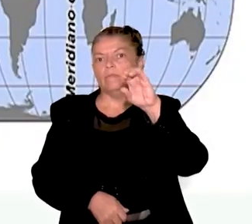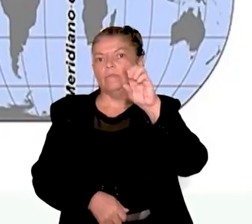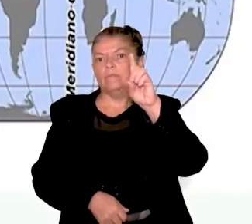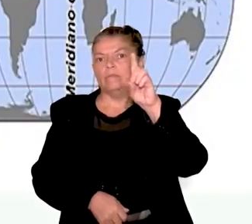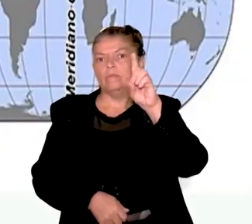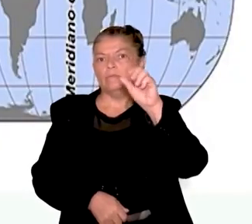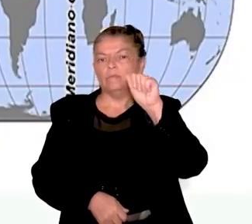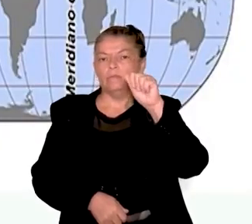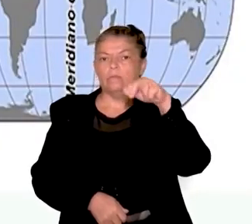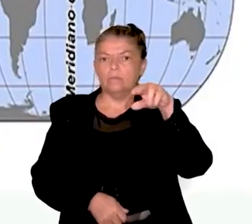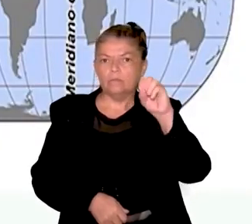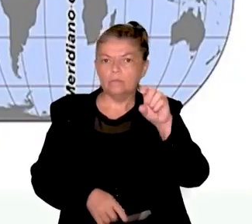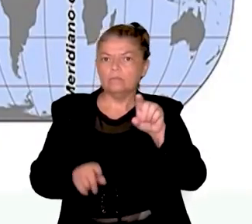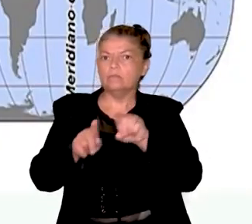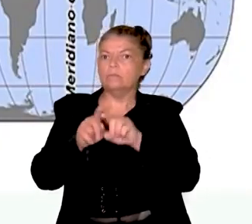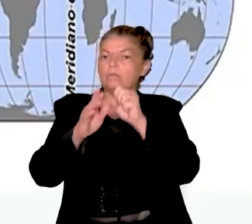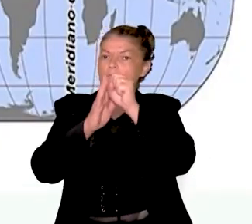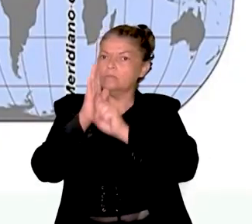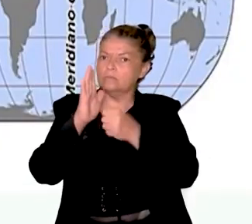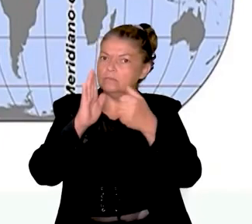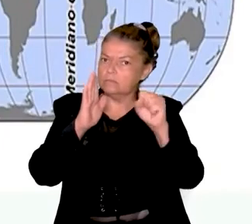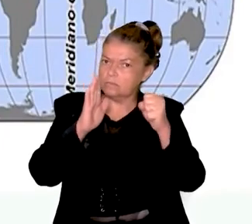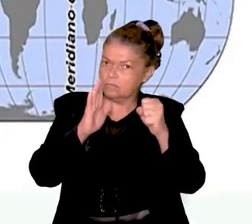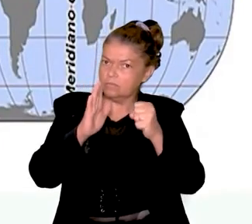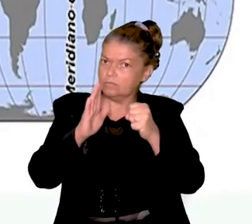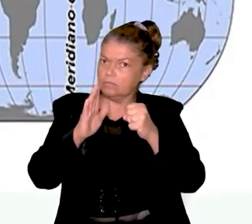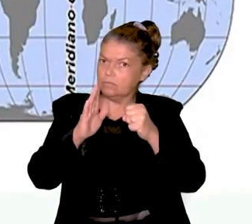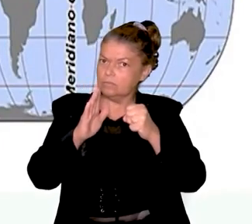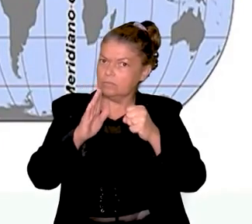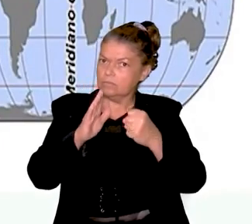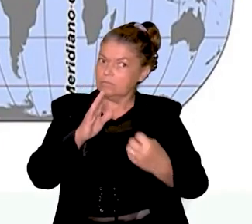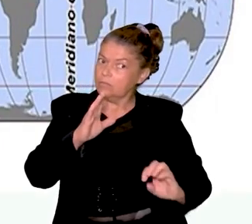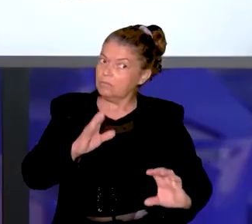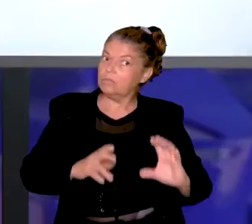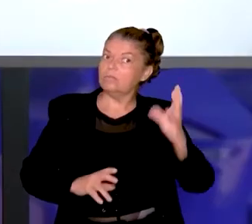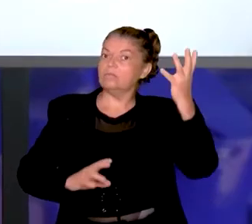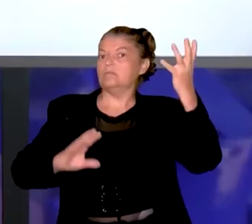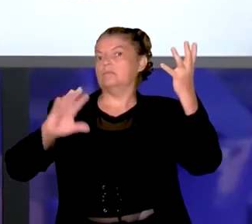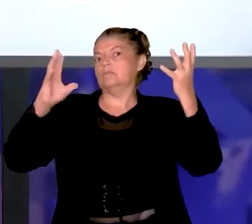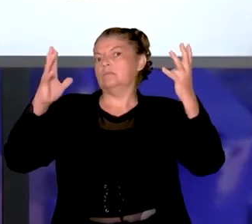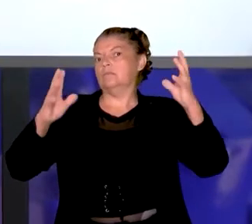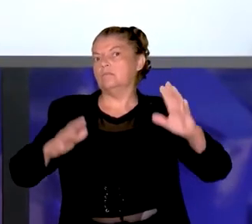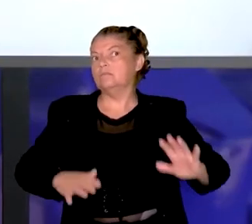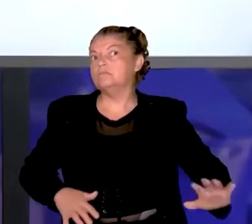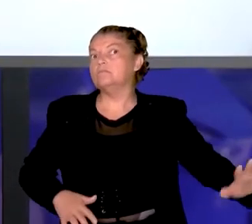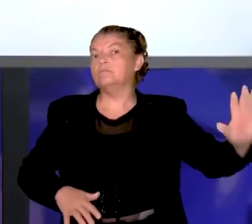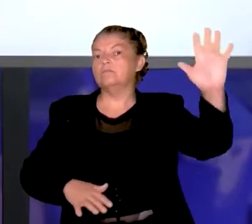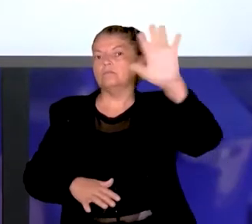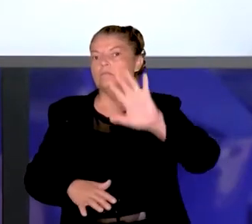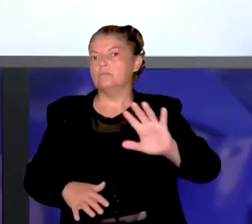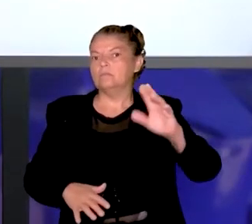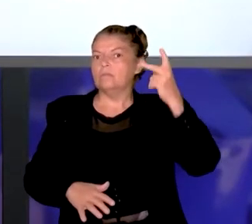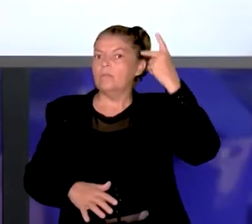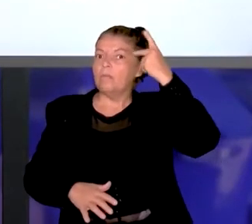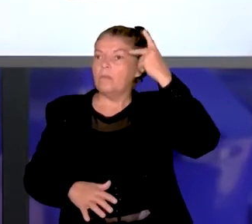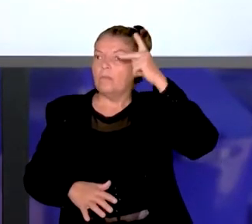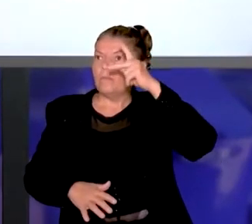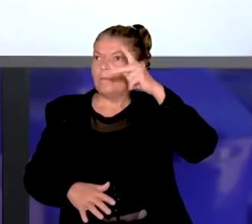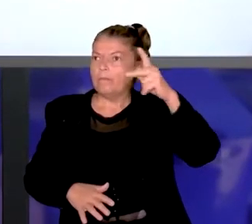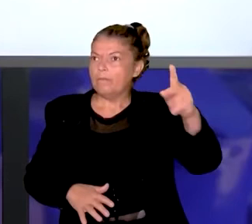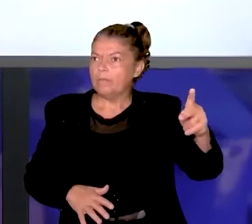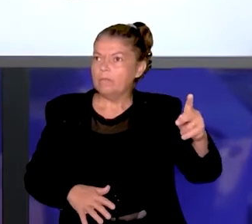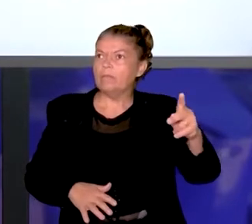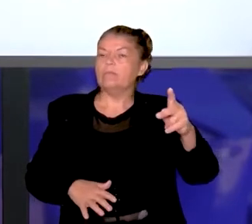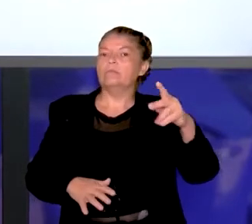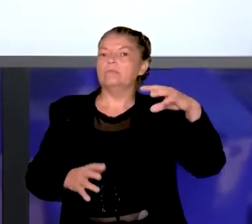em Greenwich, na conferência do século XVIII que ocorreu uma padronização universal para que as coordenadas geográficas